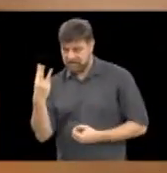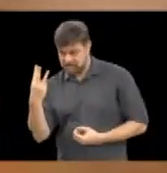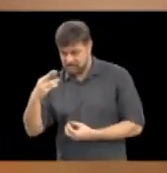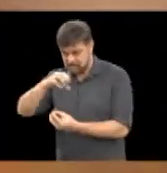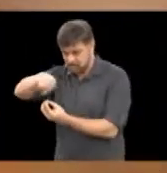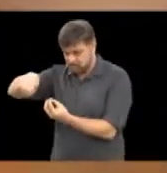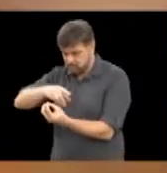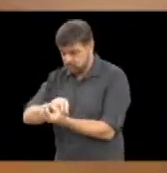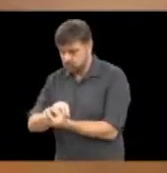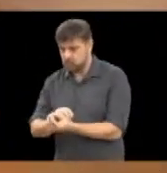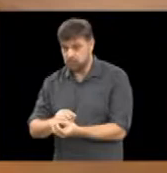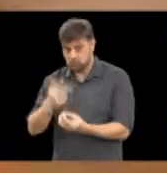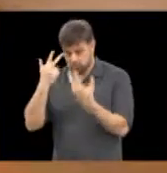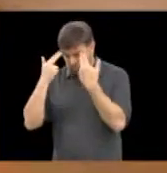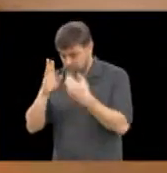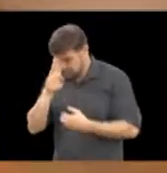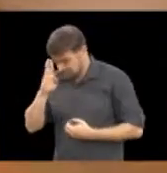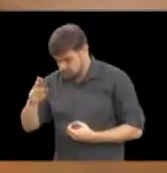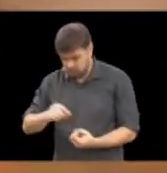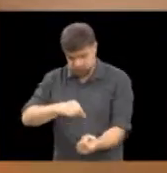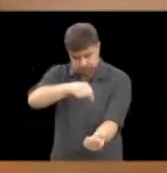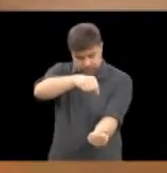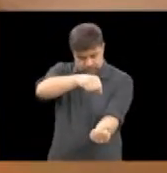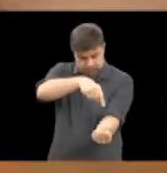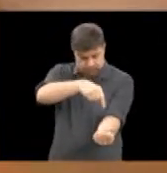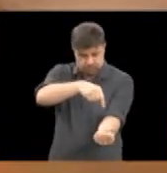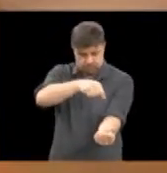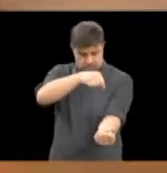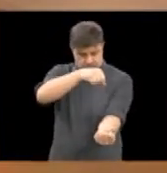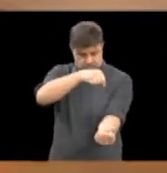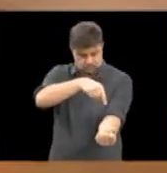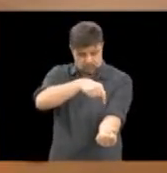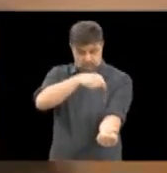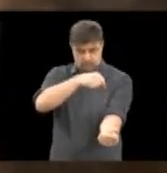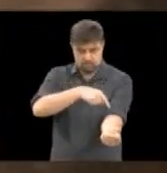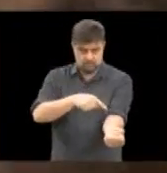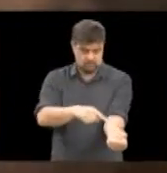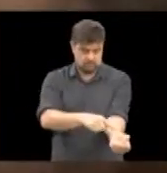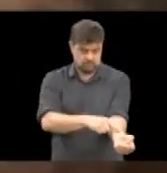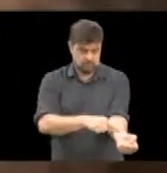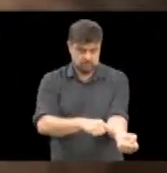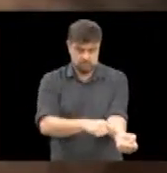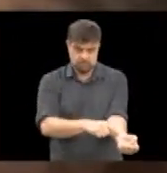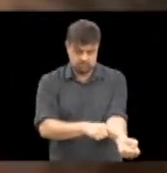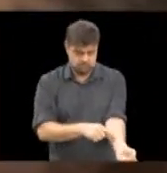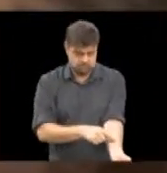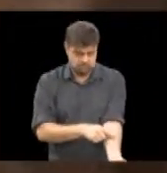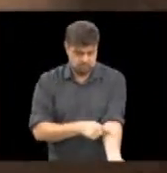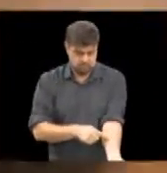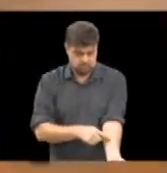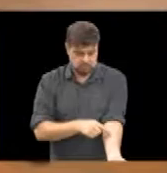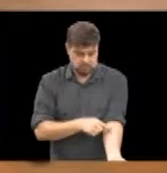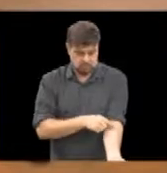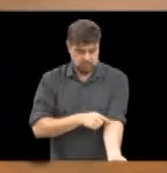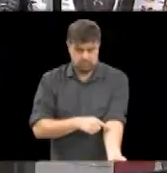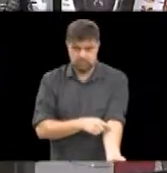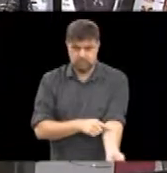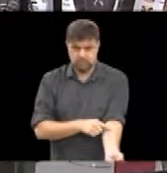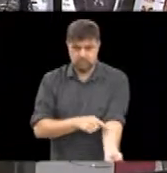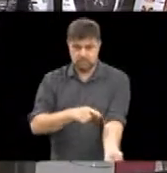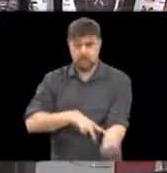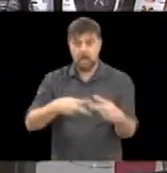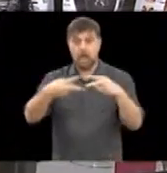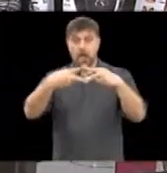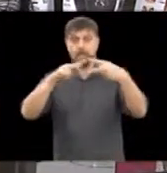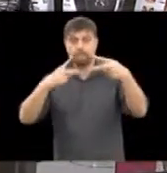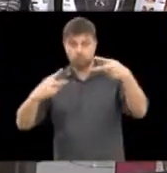mix de 3 tipos de fungos, os mais comuns. Então você põe na pele do paciente, normalmente aqui nessa parte interna do braço. Então o que